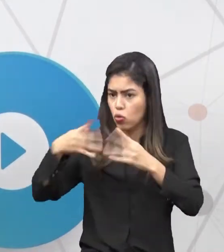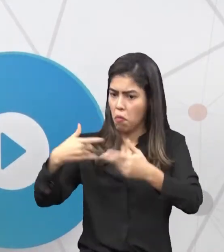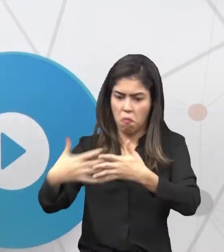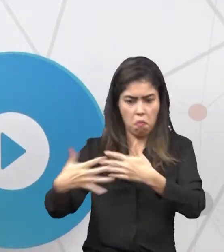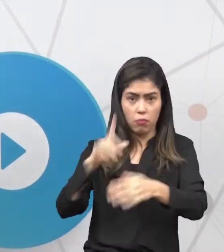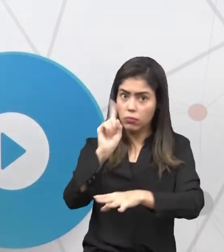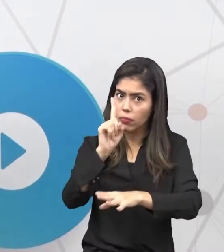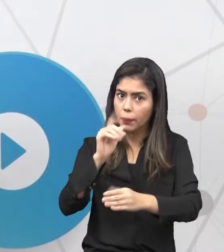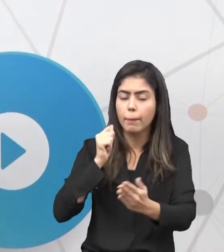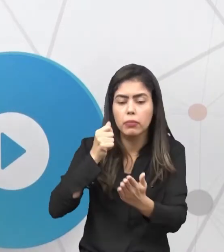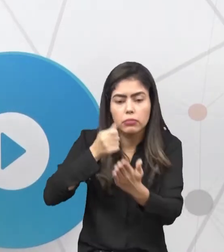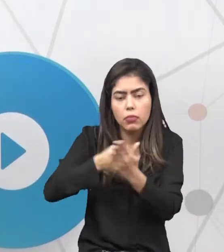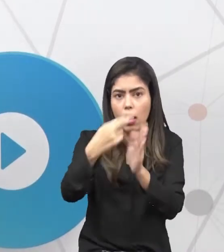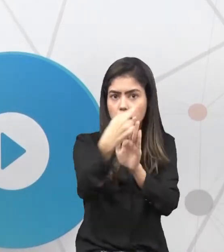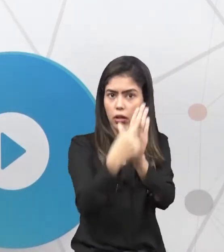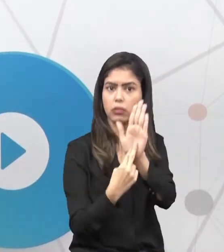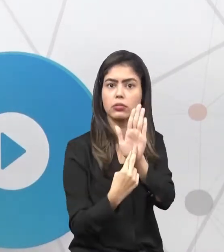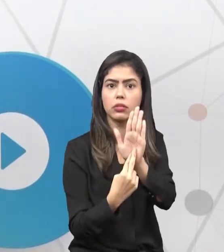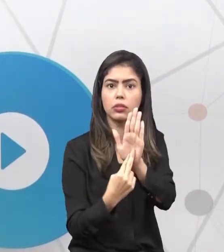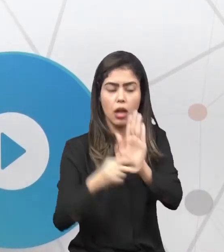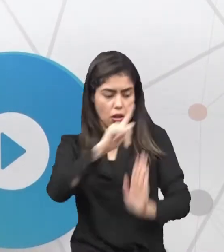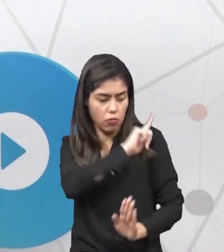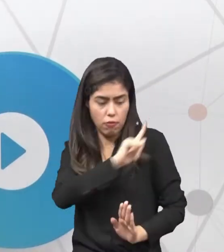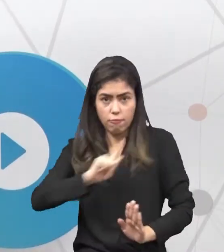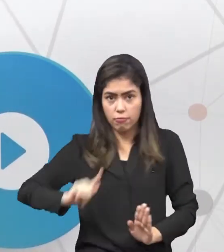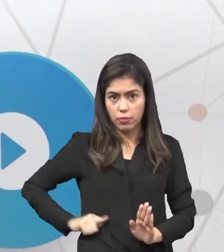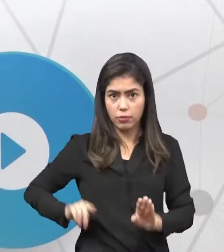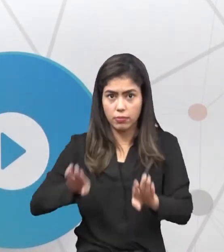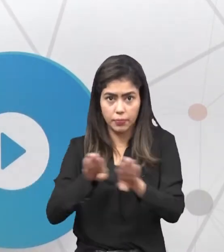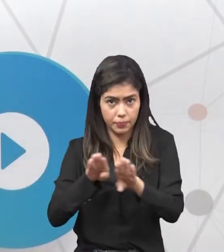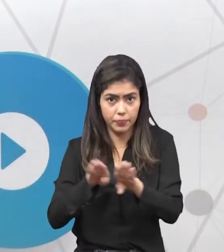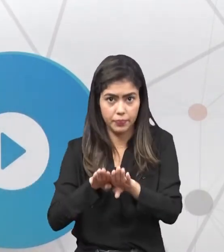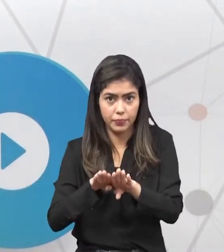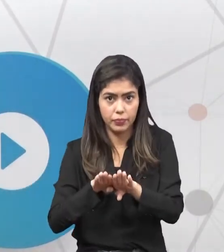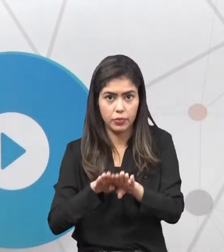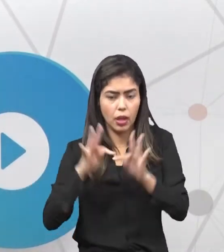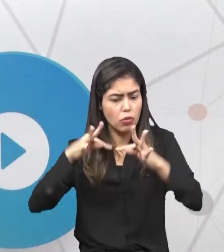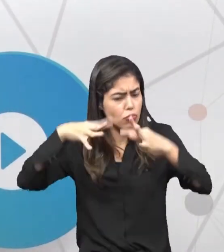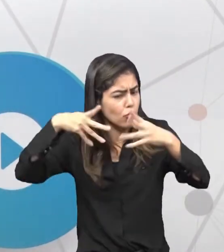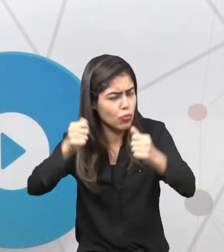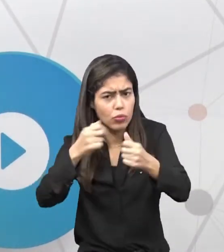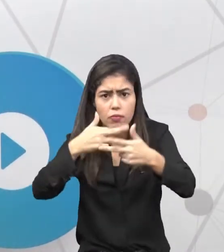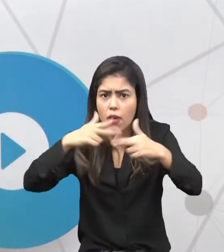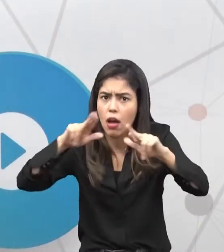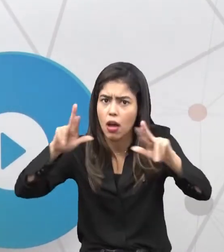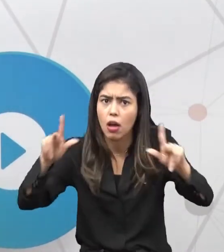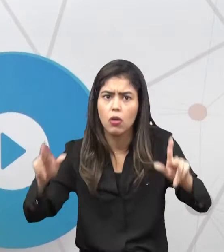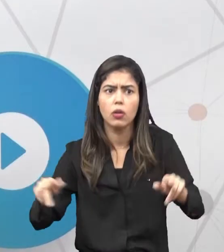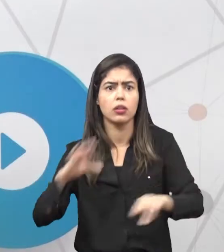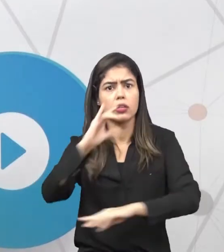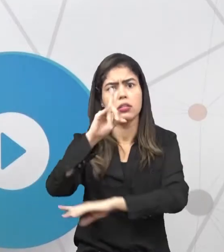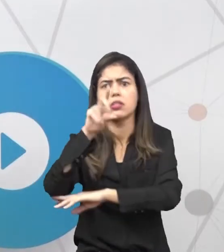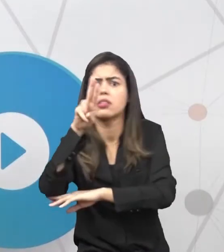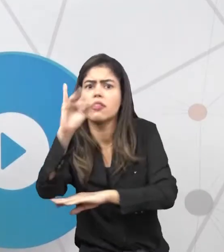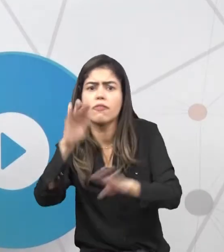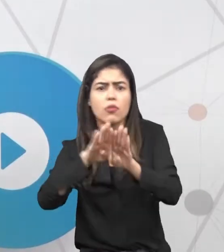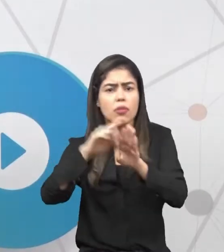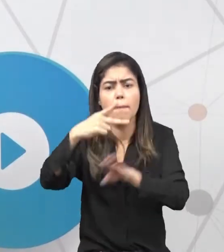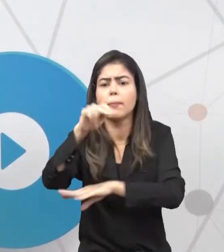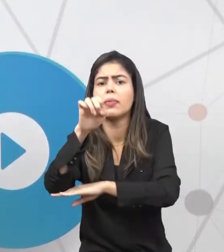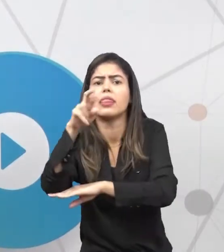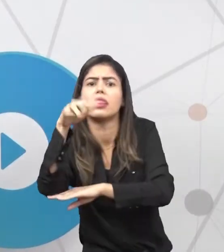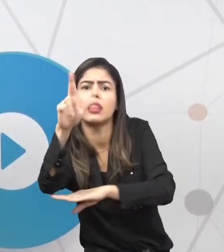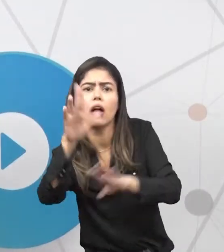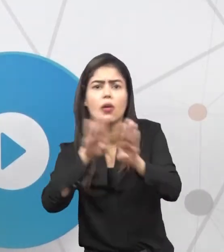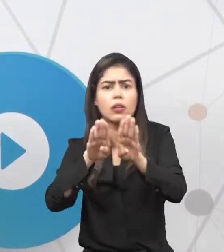de quem está no governo, né, de quem também governa. Então, em todos os aspectos, no aspecto civil, no aspecto